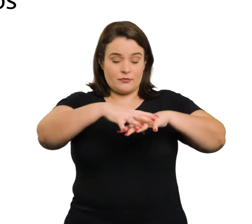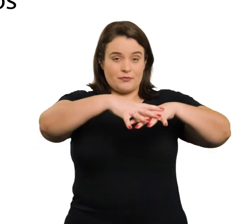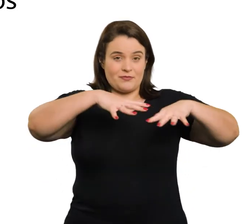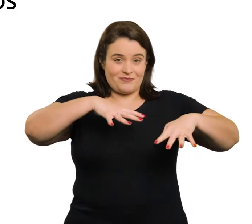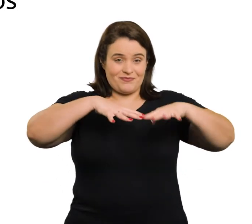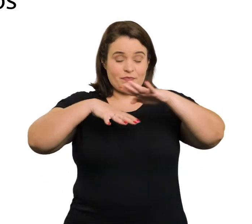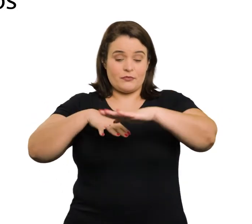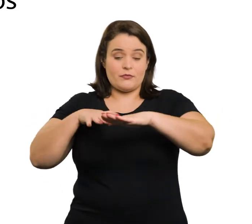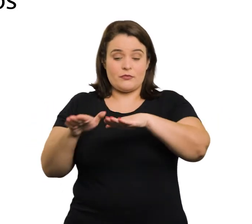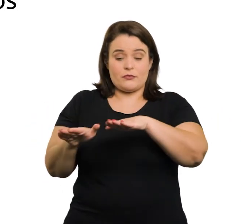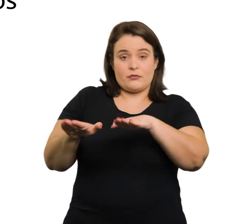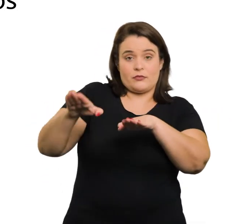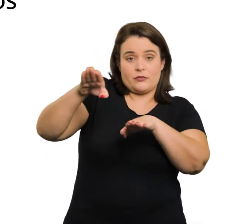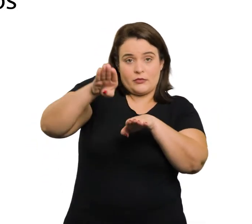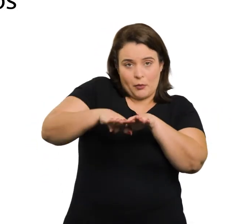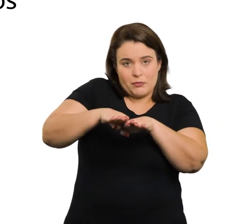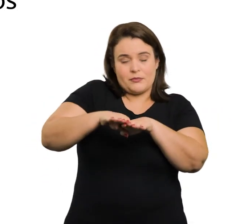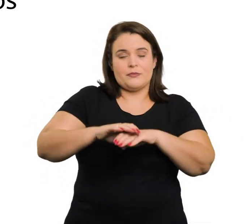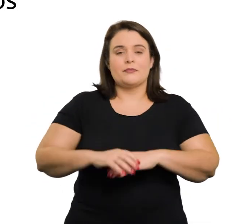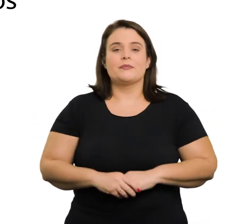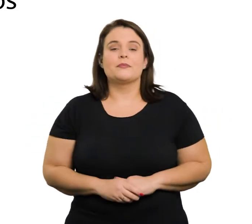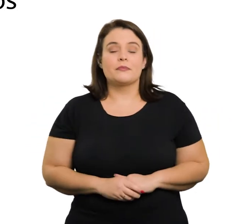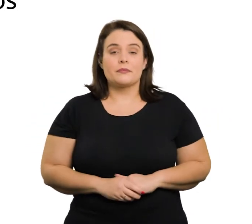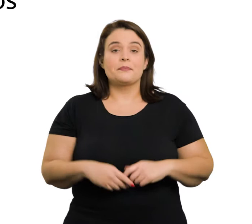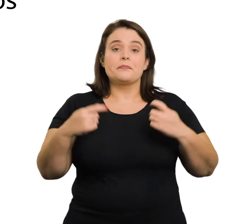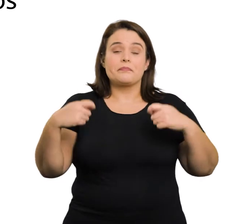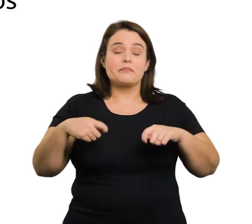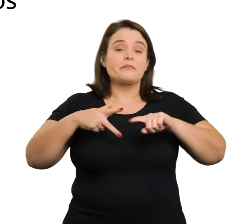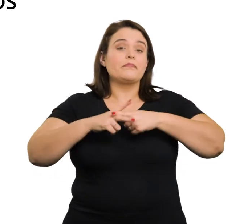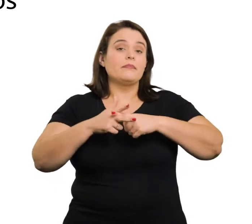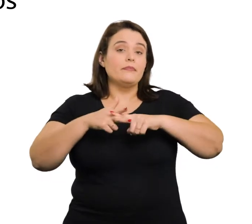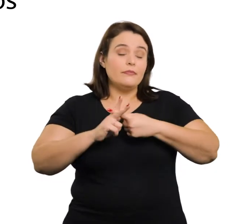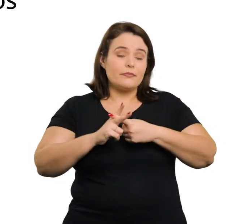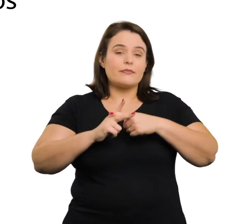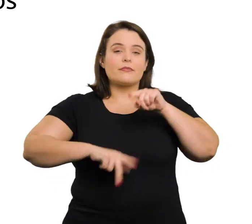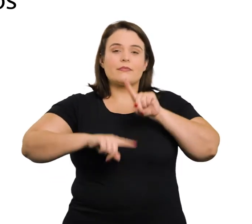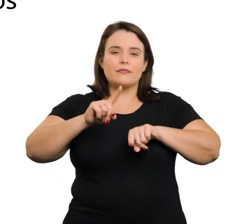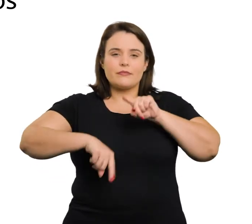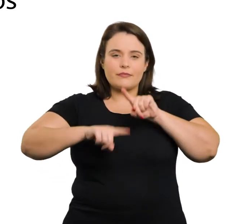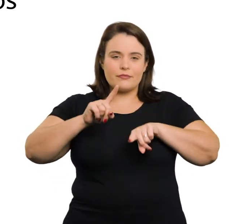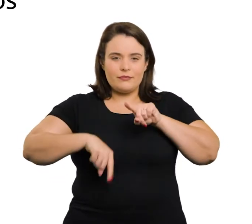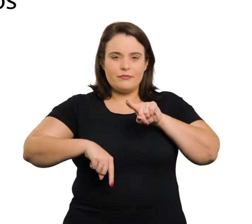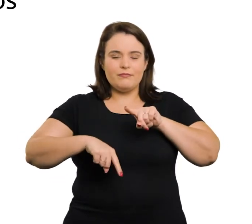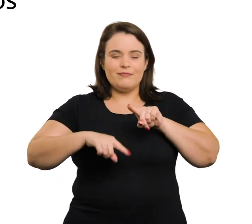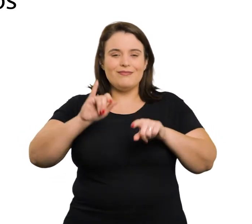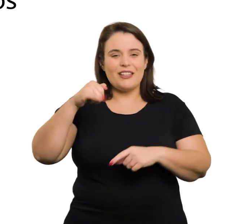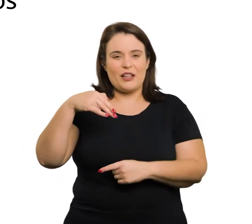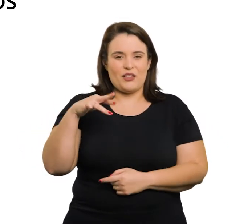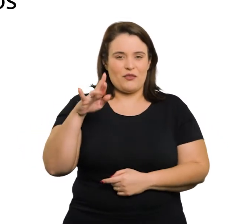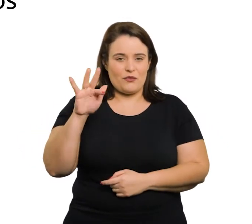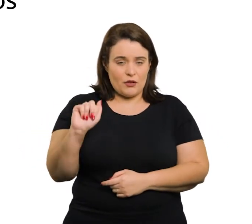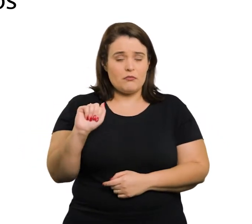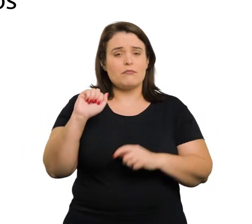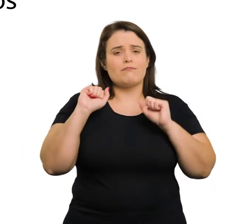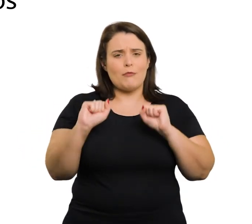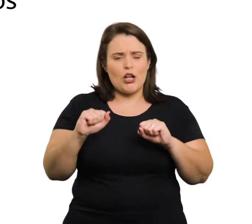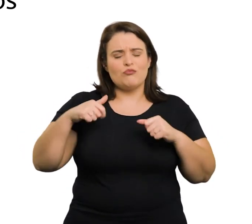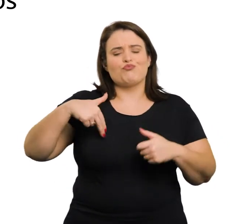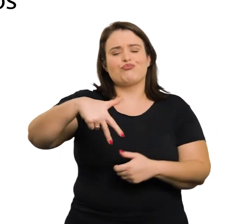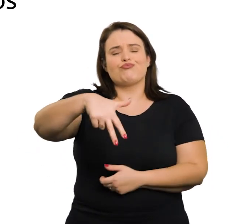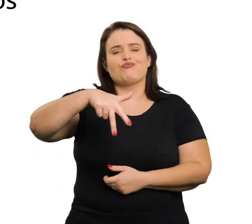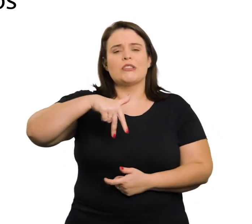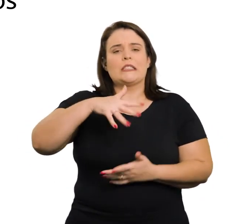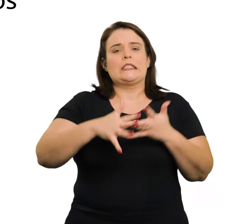Tampas e grelhas. A necessidade de manutenção dos equipamentos de infraestrutura pode danificar os passeios